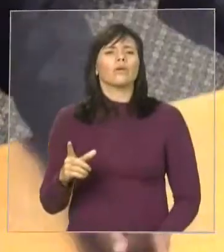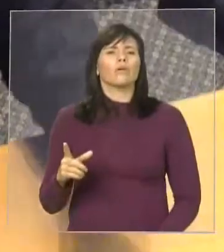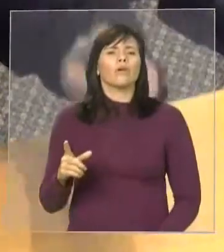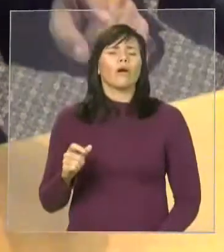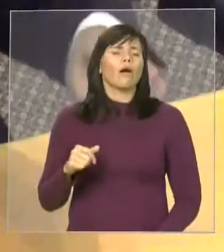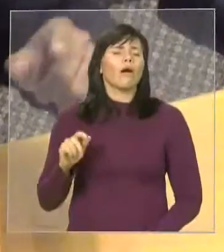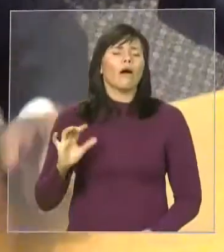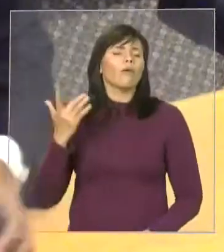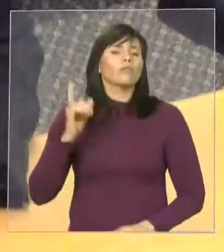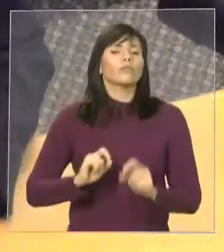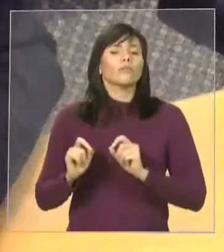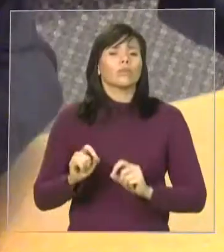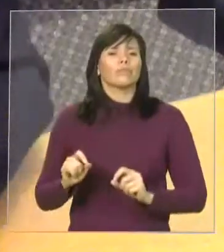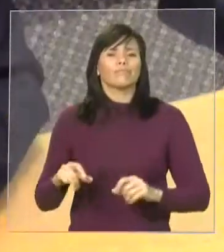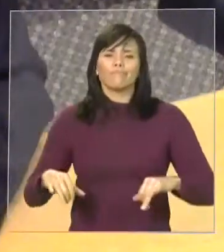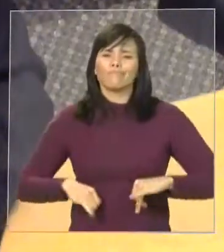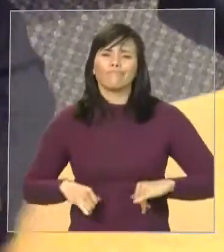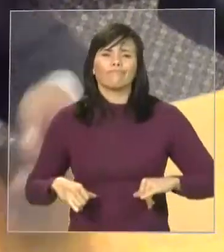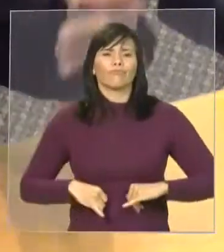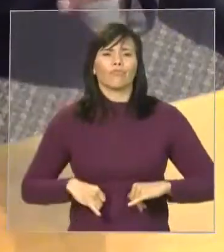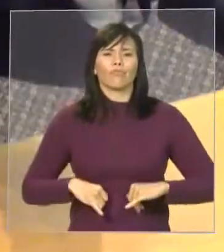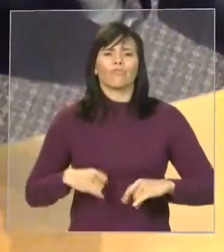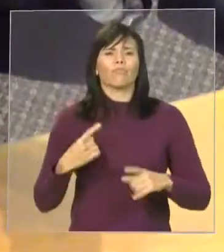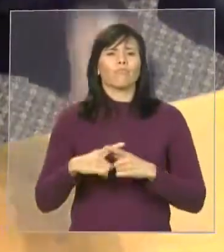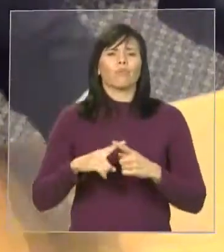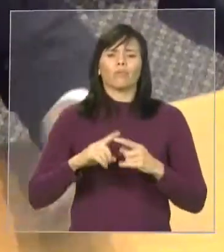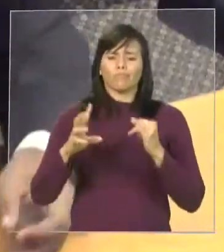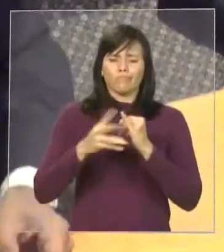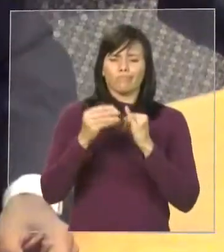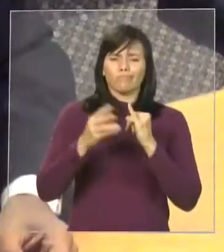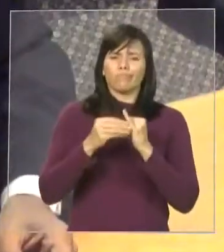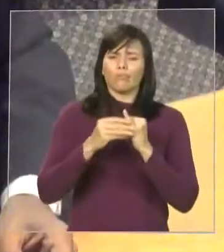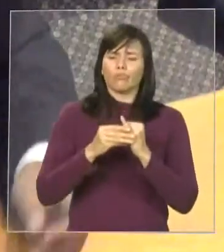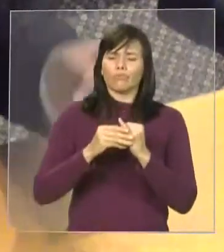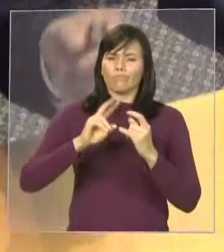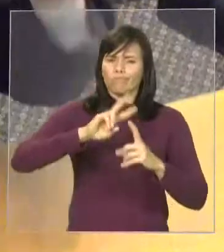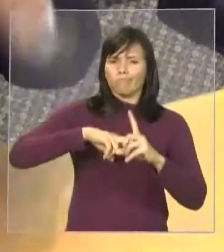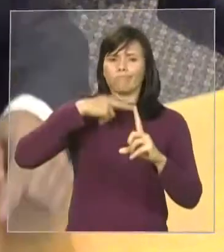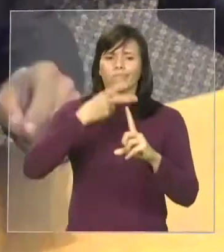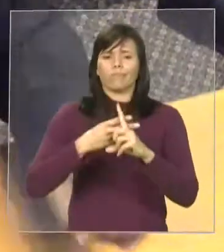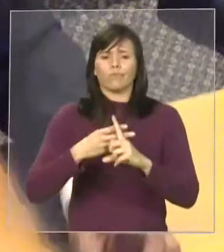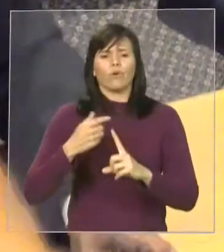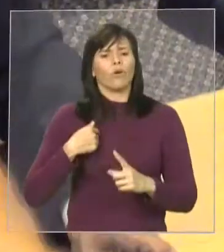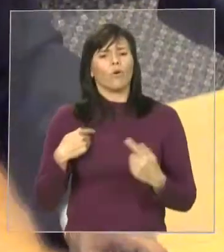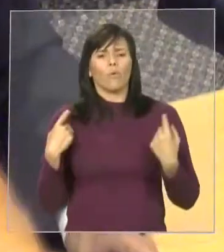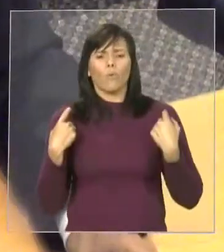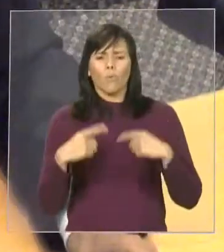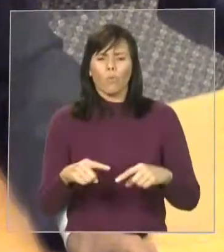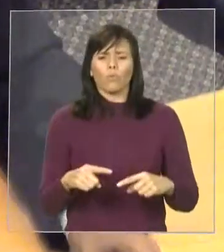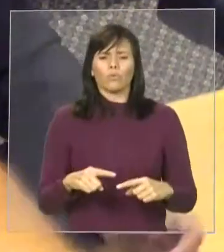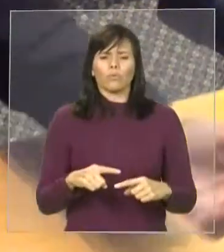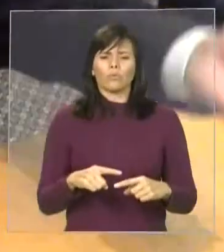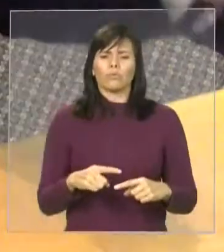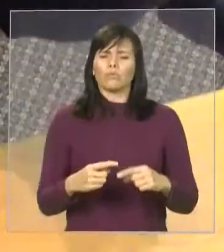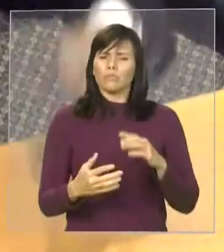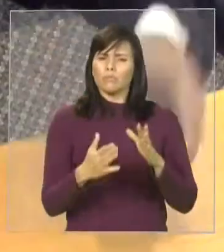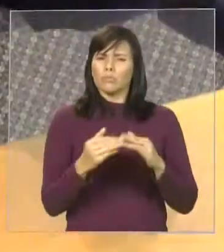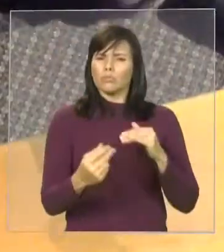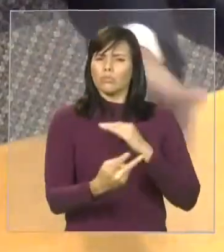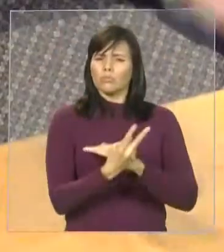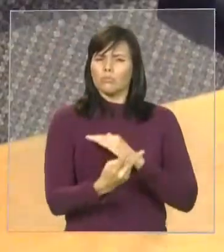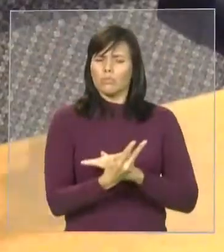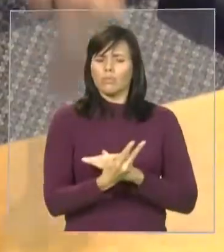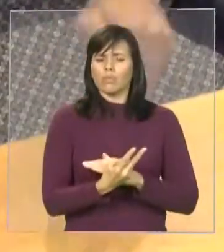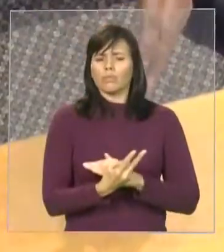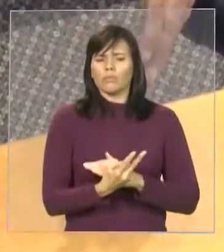de impostos e mais agora com o arroz. Nós somos contra esse aumento de impostos, somos contra esse empréstimo, fomos a